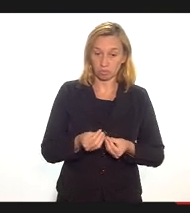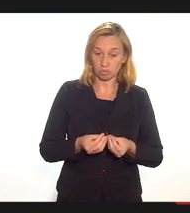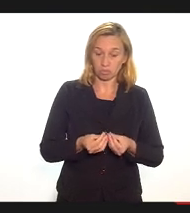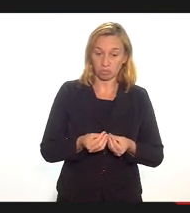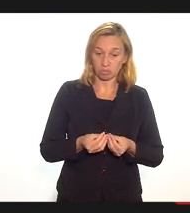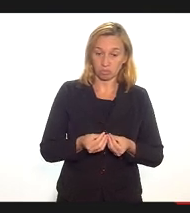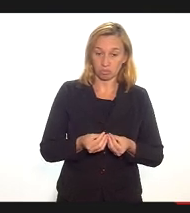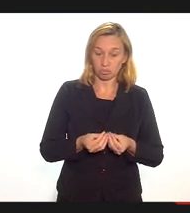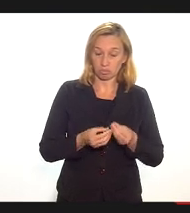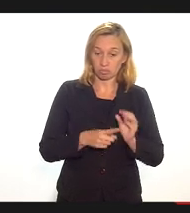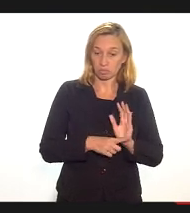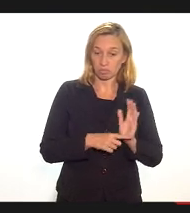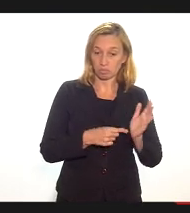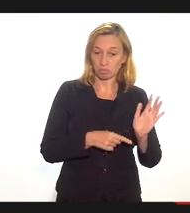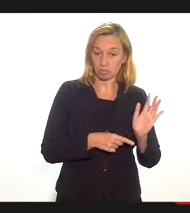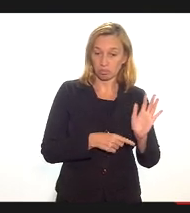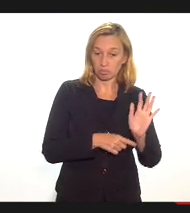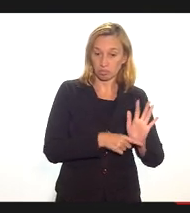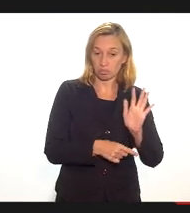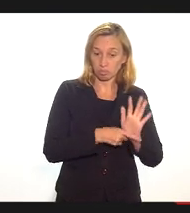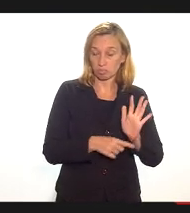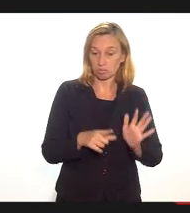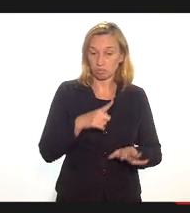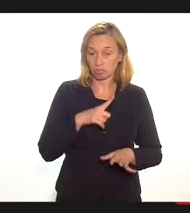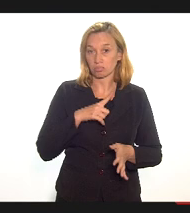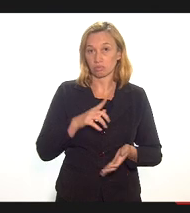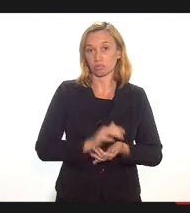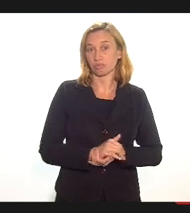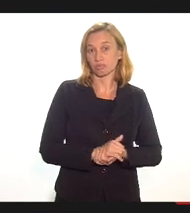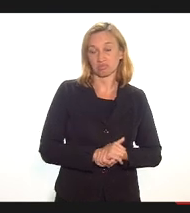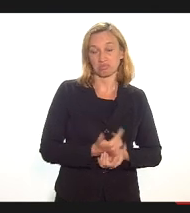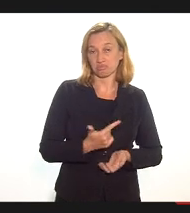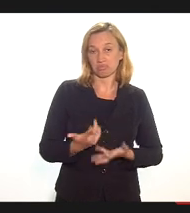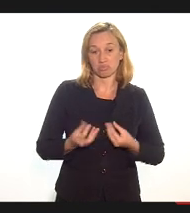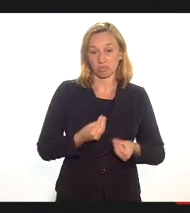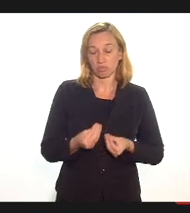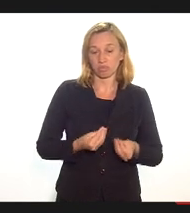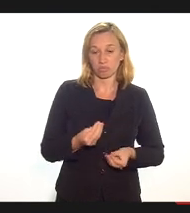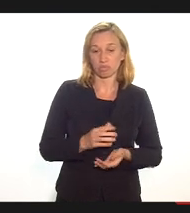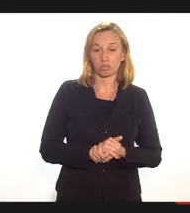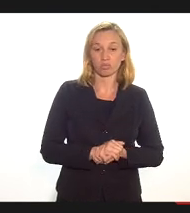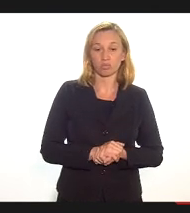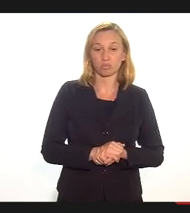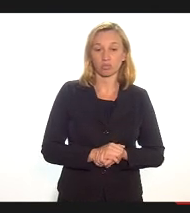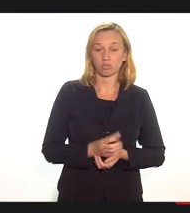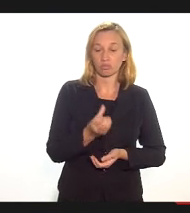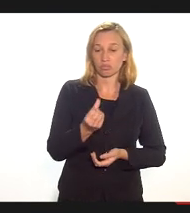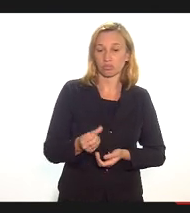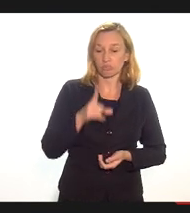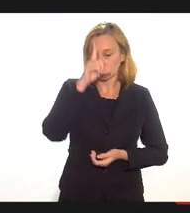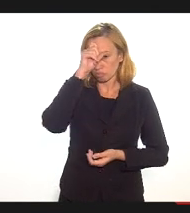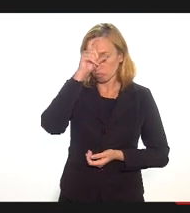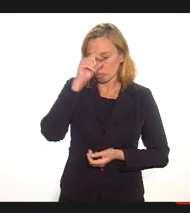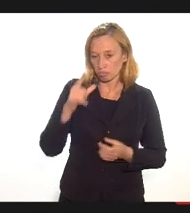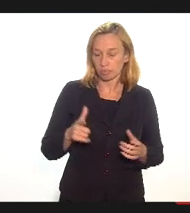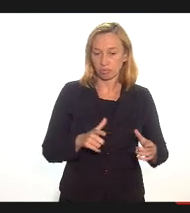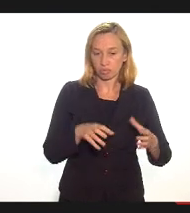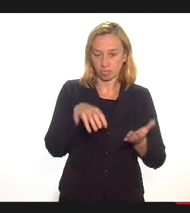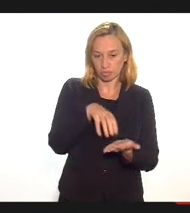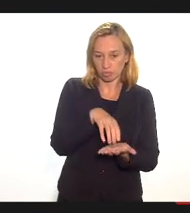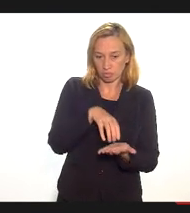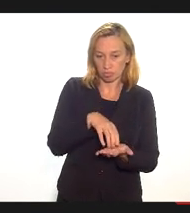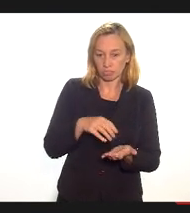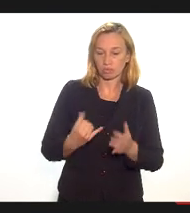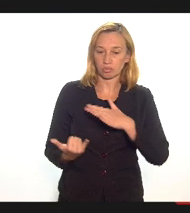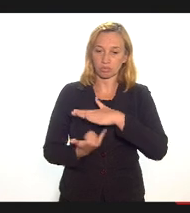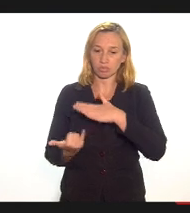pessoas, que trouxe um diagnóstico que entre os 6 hospitais da rede e o Instituto Nacional